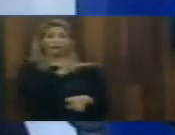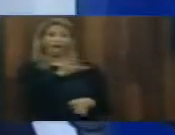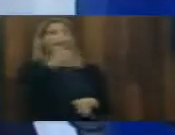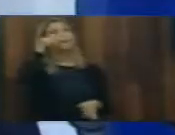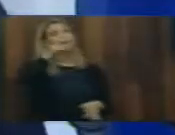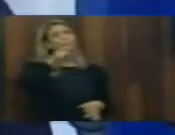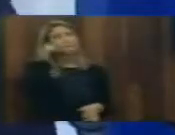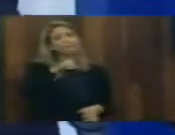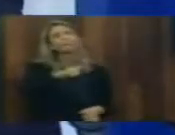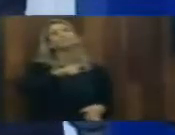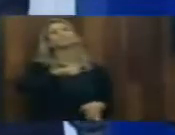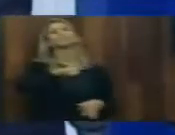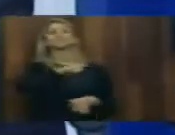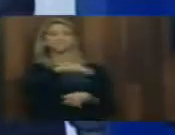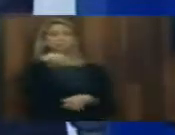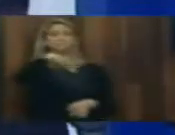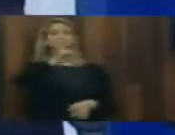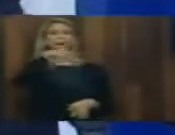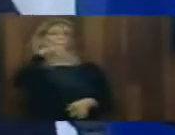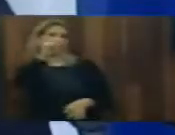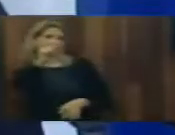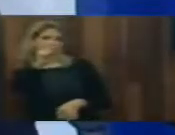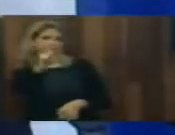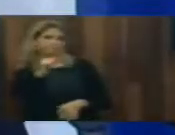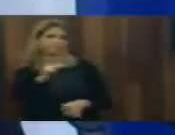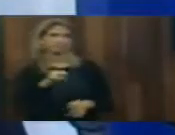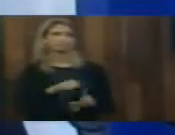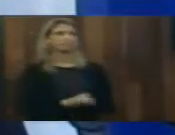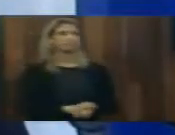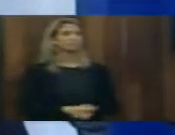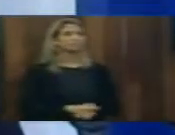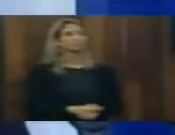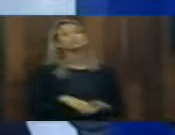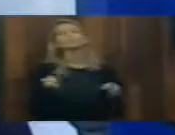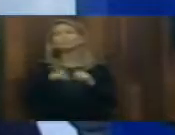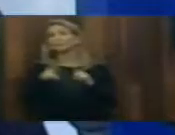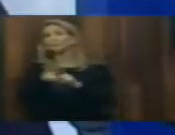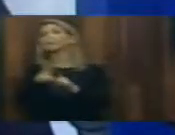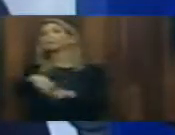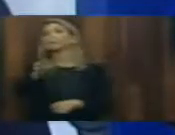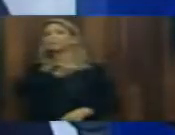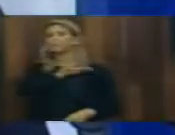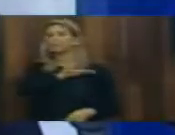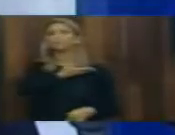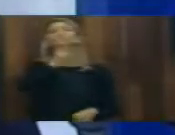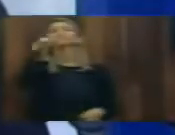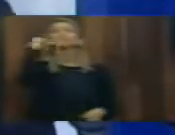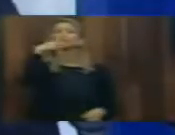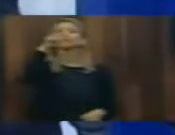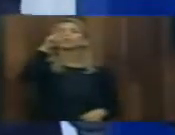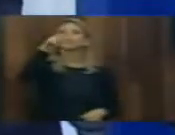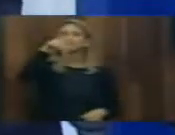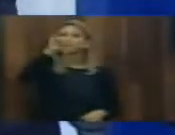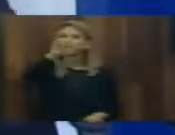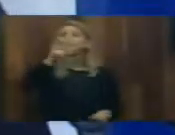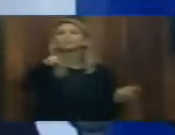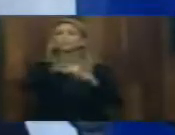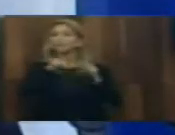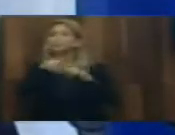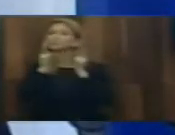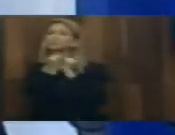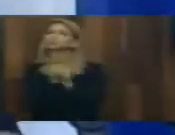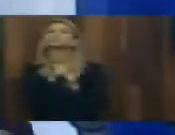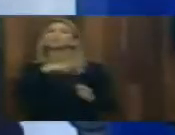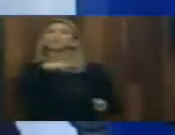oficializei, eu já falei, inclusive até o vereador Vanderlei também tomou uma atitude. E nós estamos nessa luta, tenho certeza que a